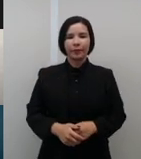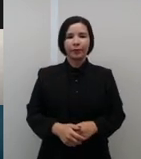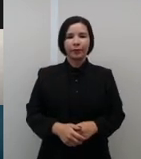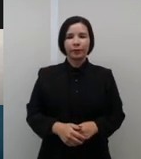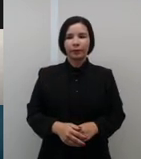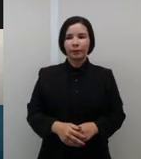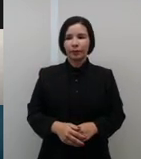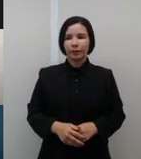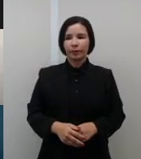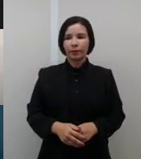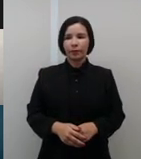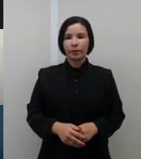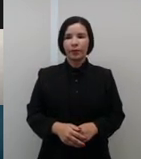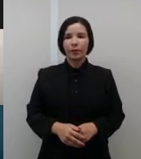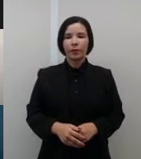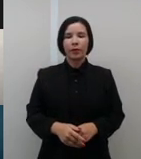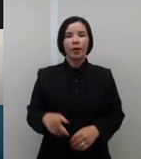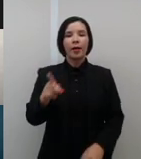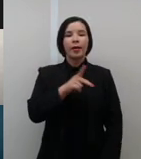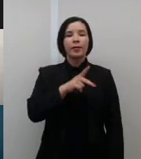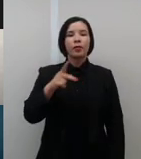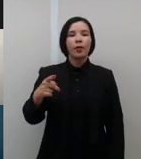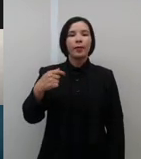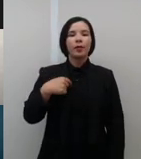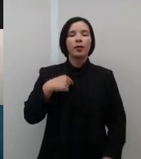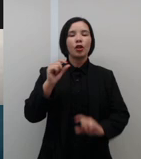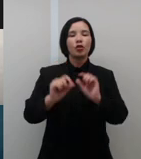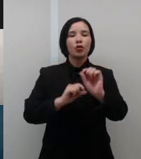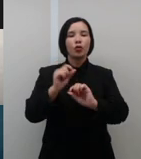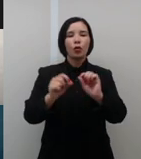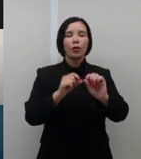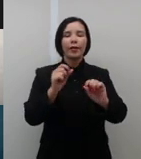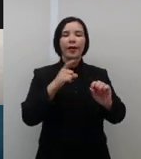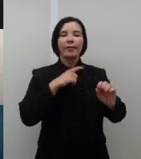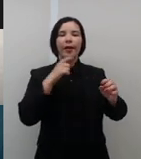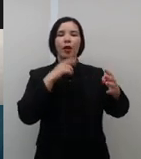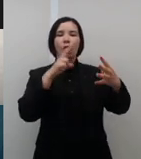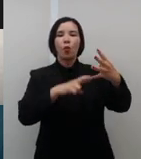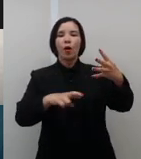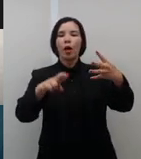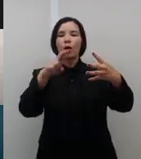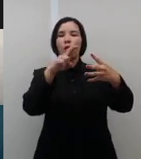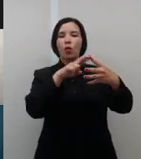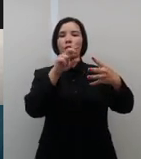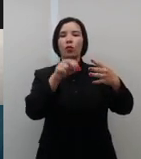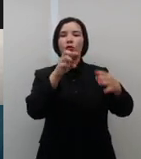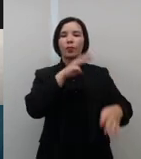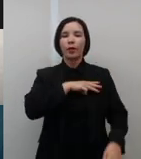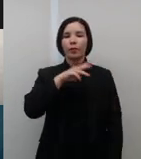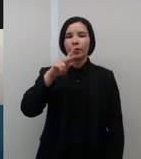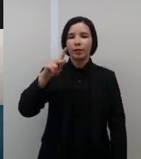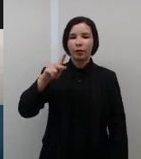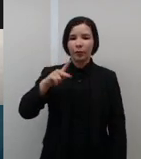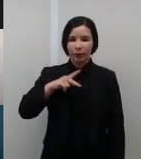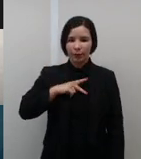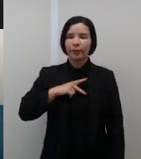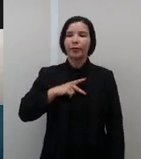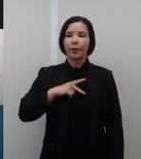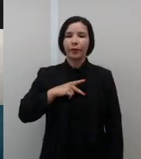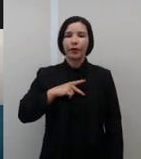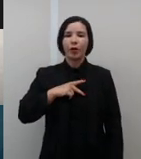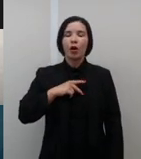Senhor presidente, aqui cuida-se de recurso interposto pelo Ministério Público do Estado